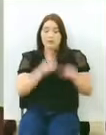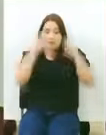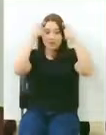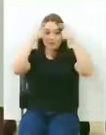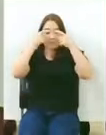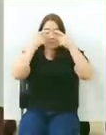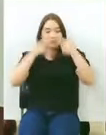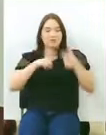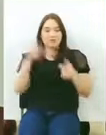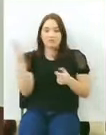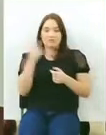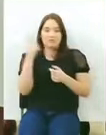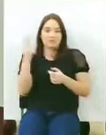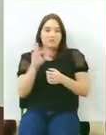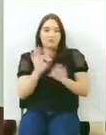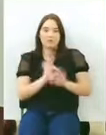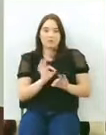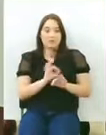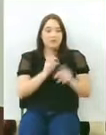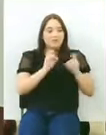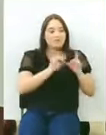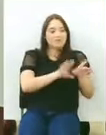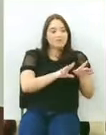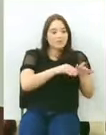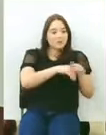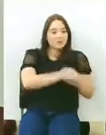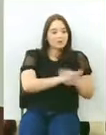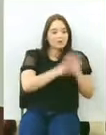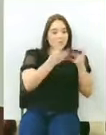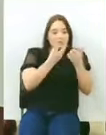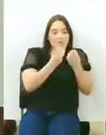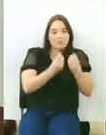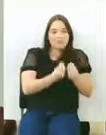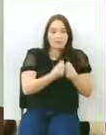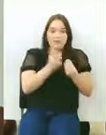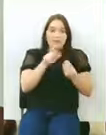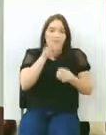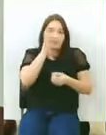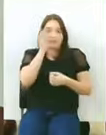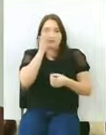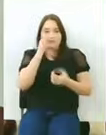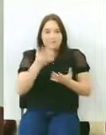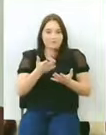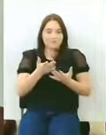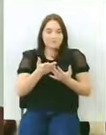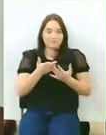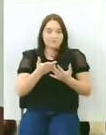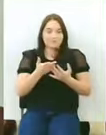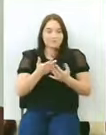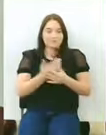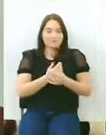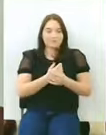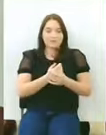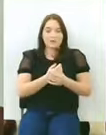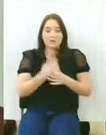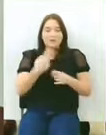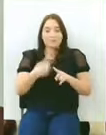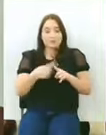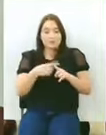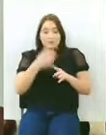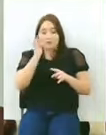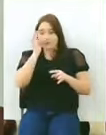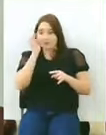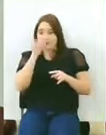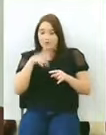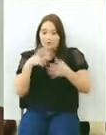tinha valor nenhum, não dava para vender, não dava para guardar, murchava, secava, jogava fora, porque